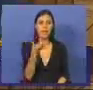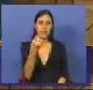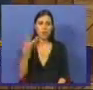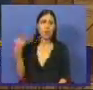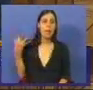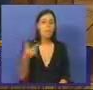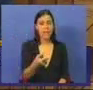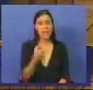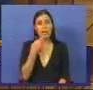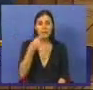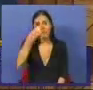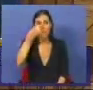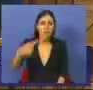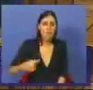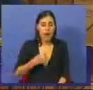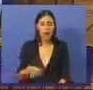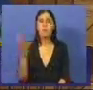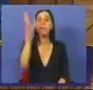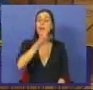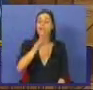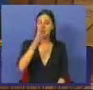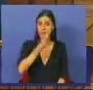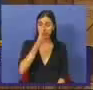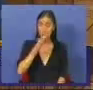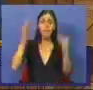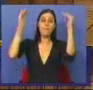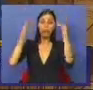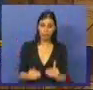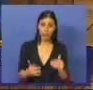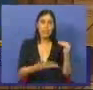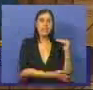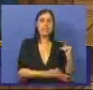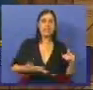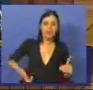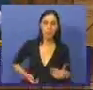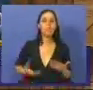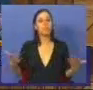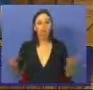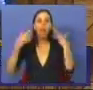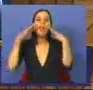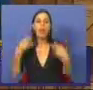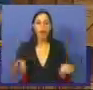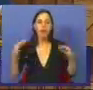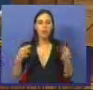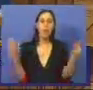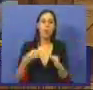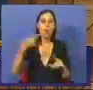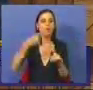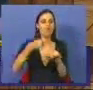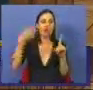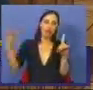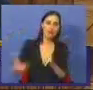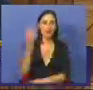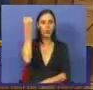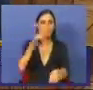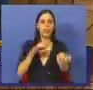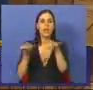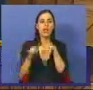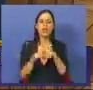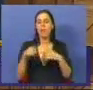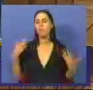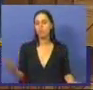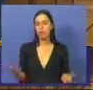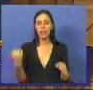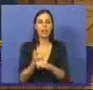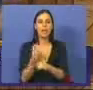trabalho, fracassou. Se tiver diminuído o desemprego, então, naturalmente, houve um sucesso da política